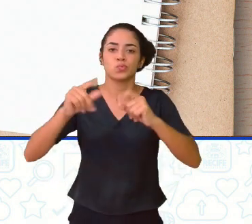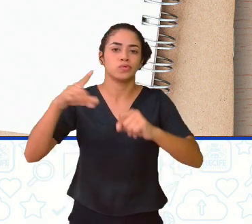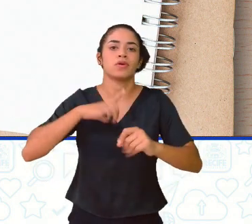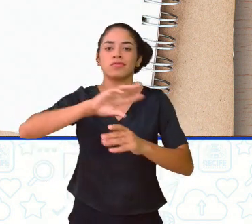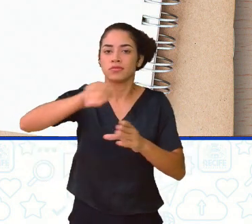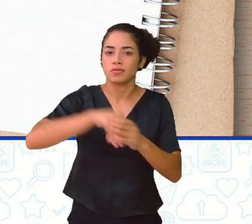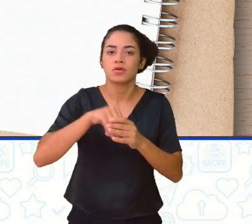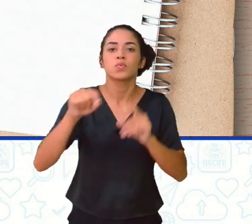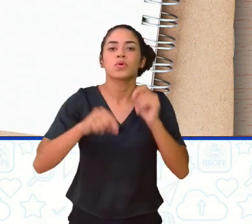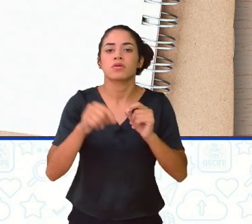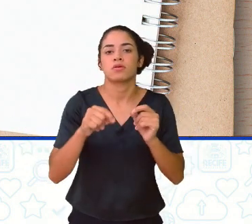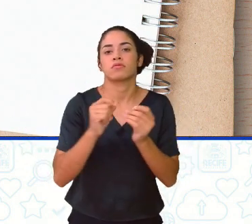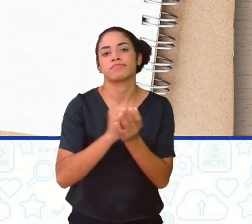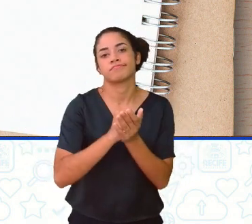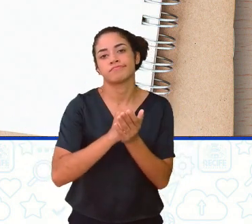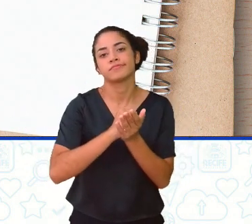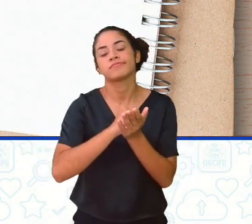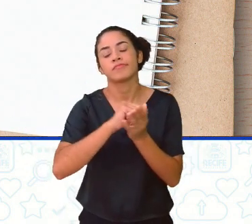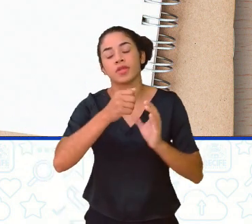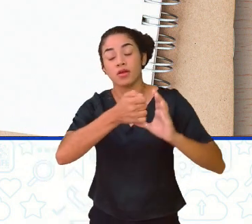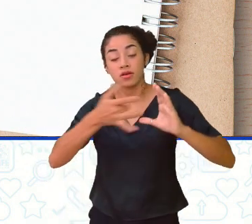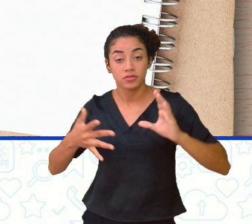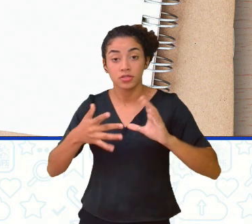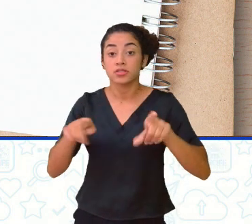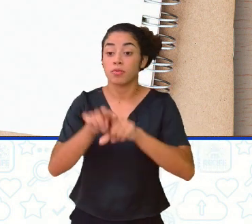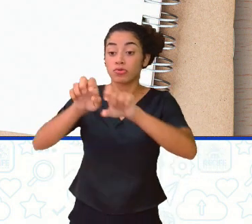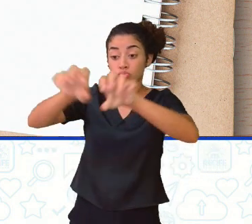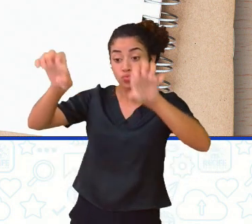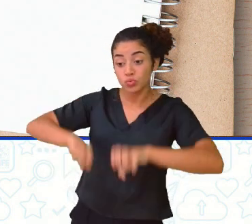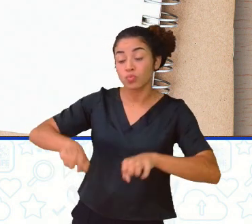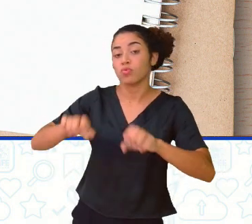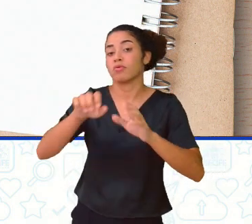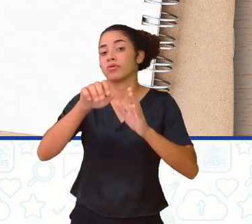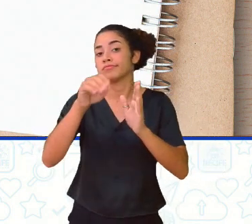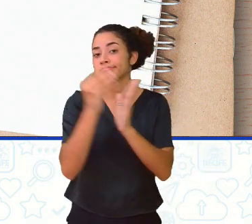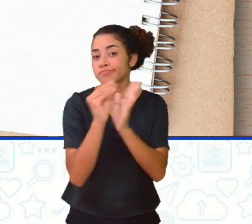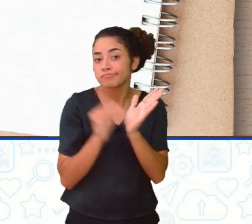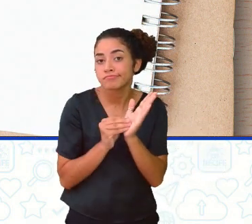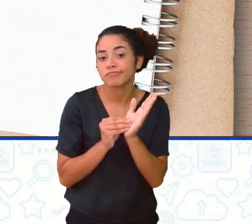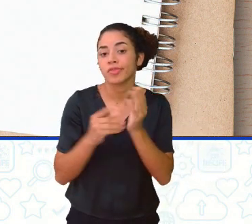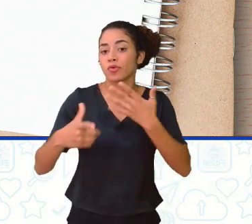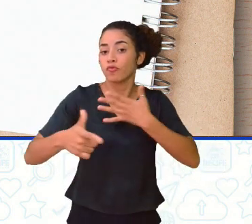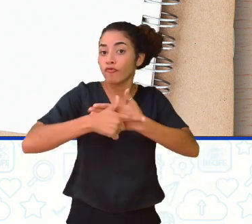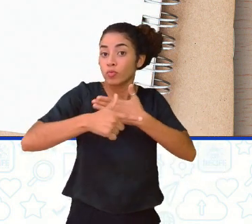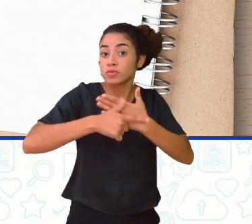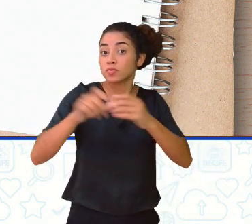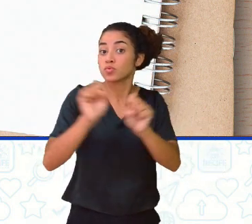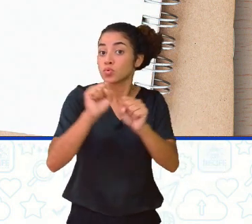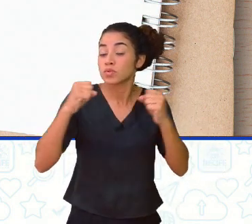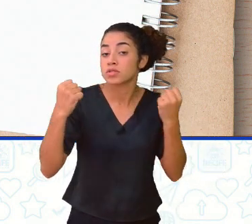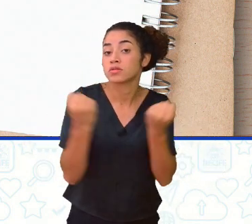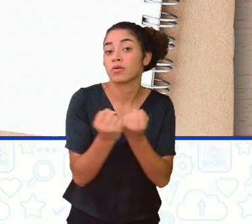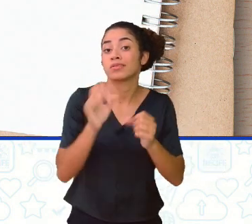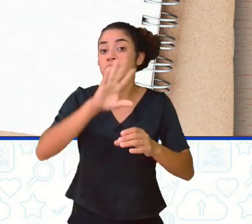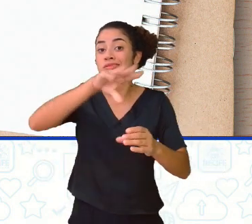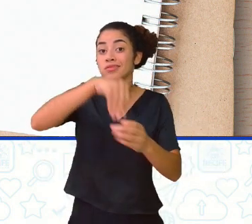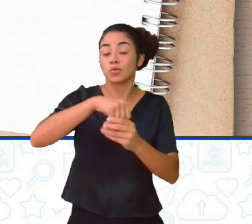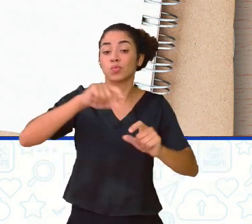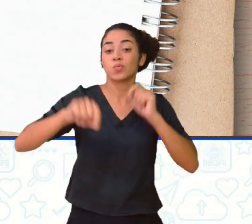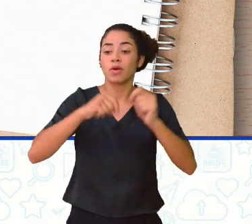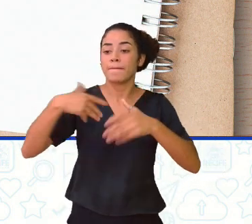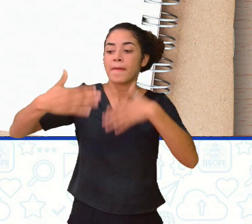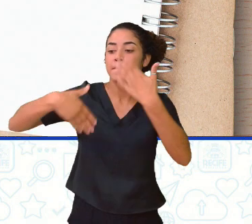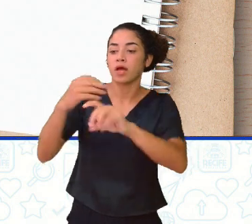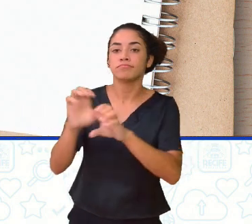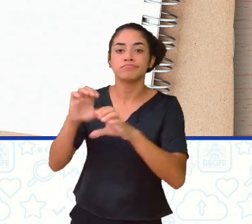características, né? A estrutura e ao conteúdo exercem uma função social dentro de um processo de